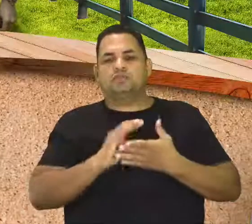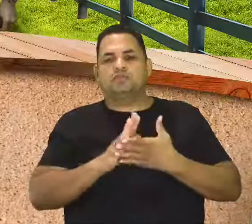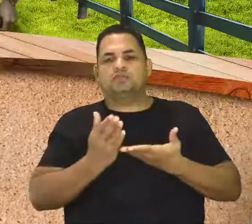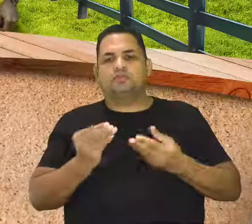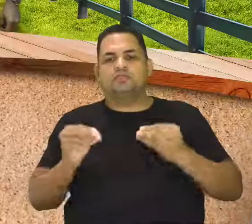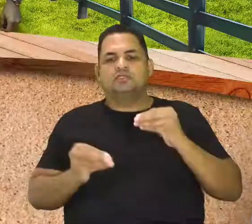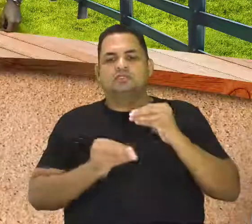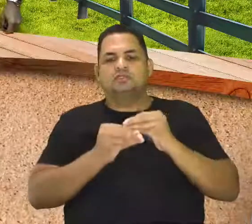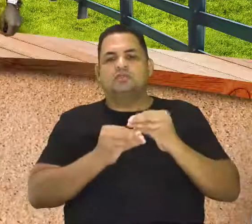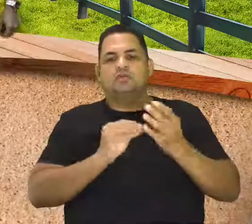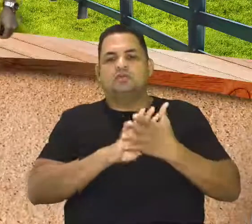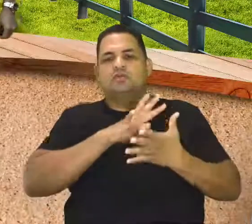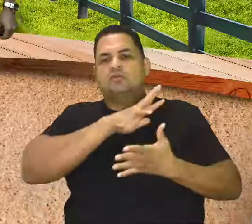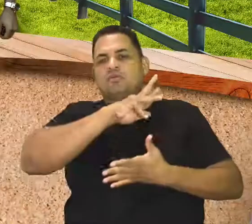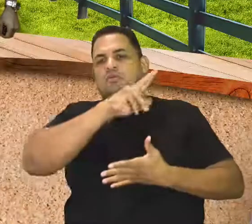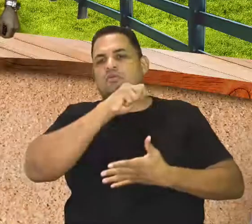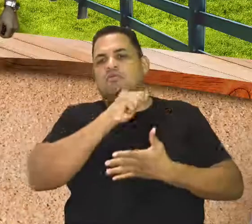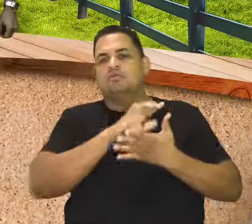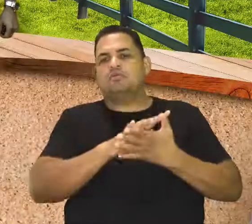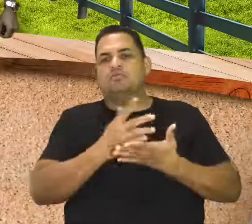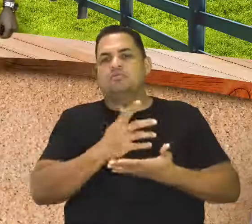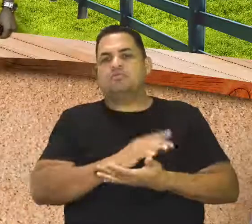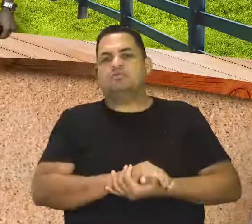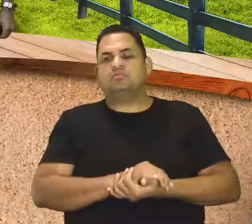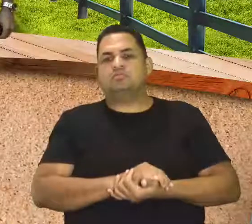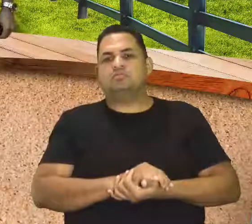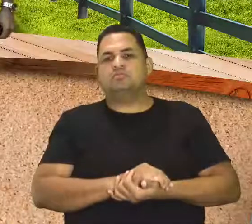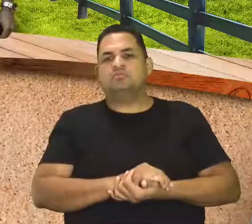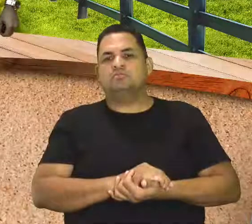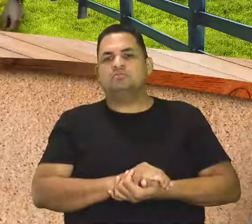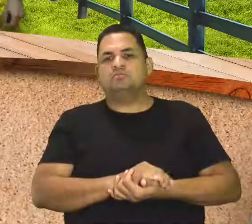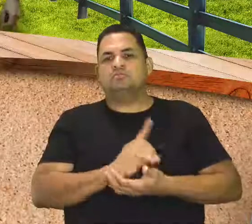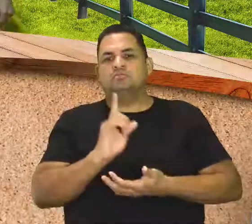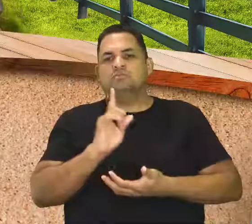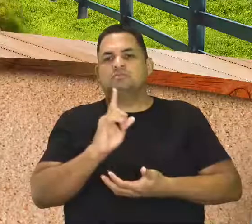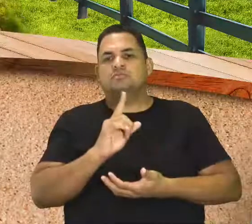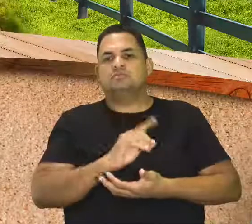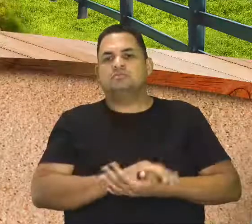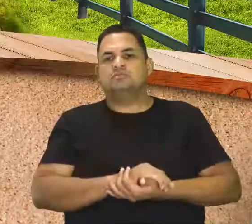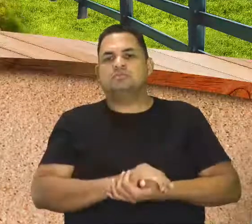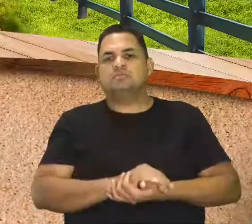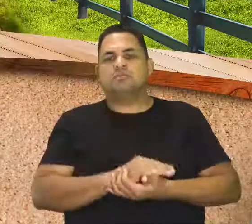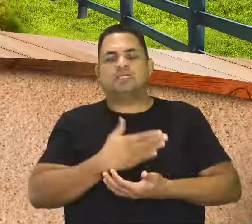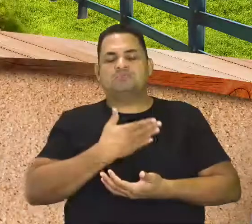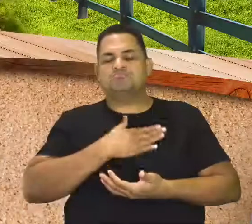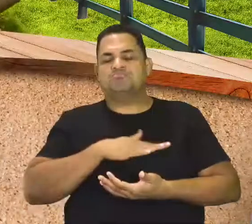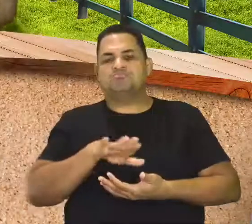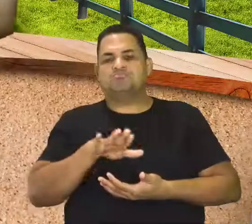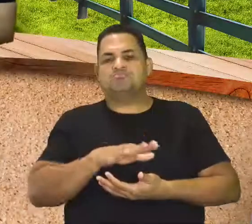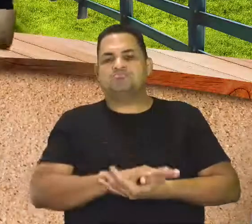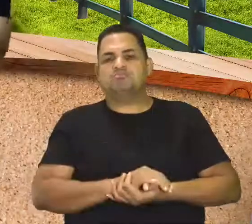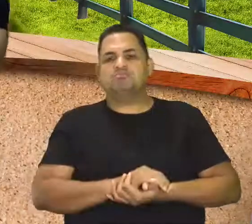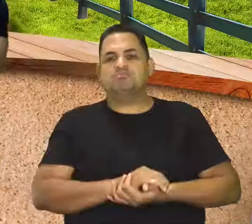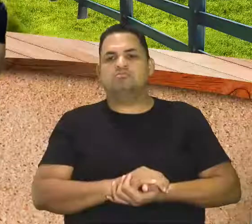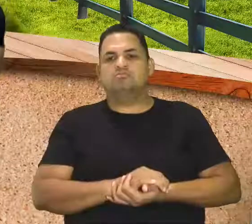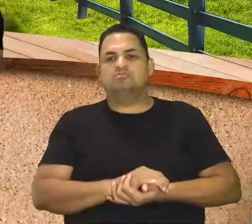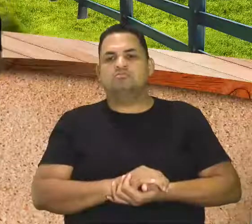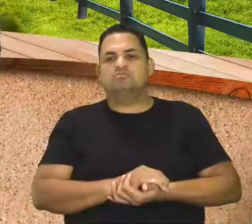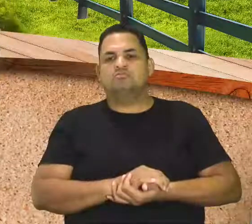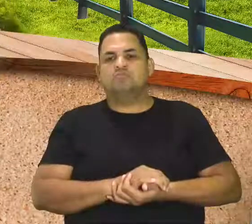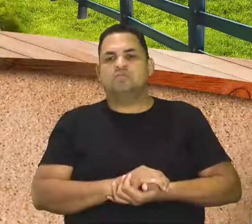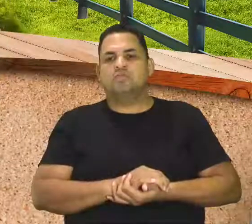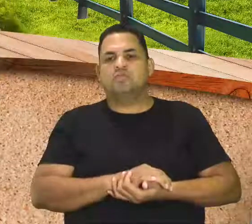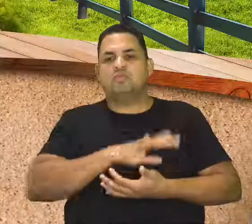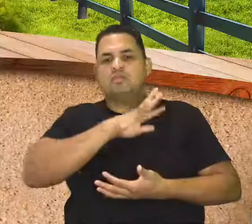animal. Um animal, vamos colocar animal. Animal, não gostei dessa criação. Vamos colocar